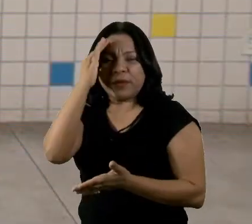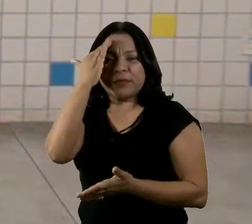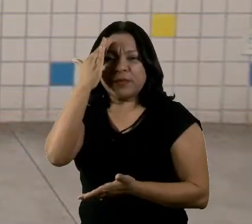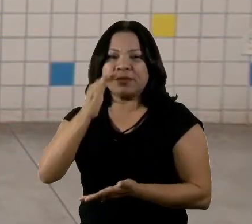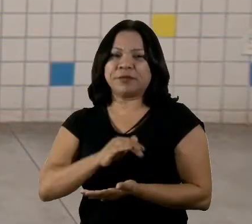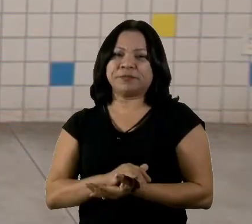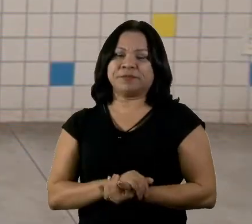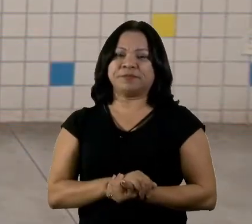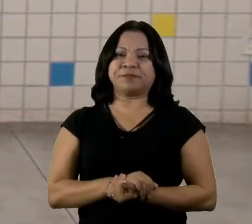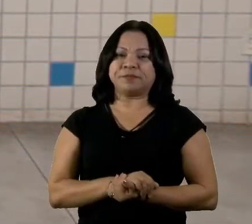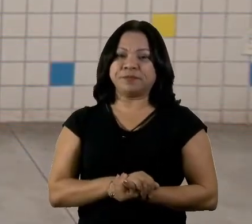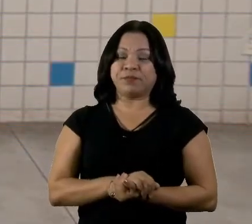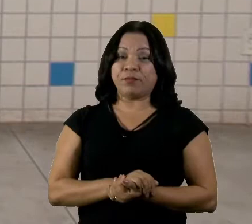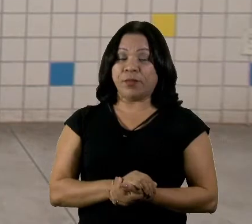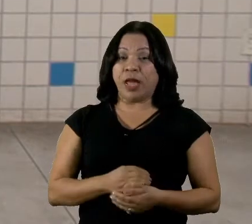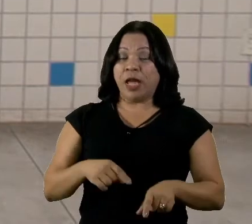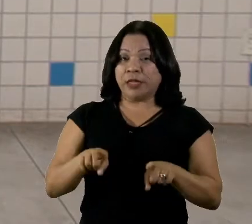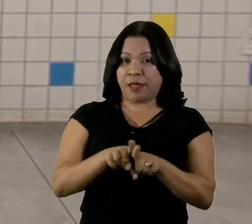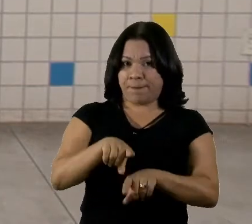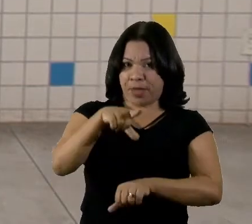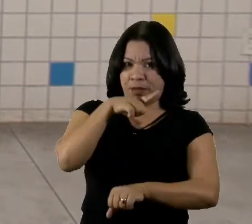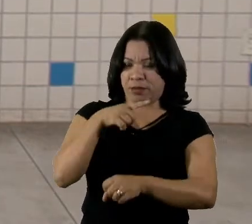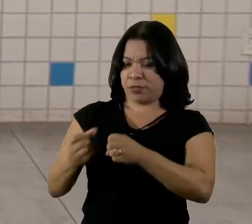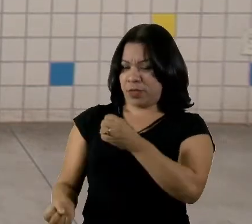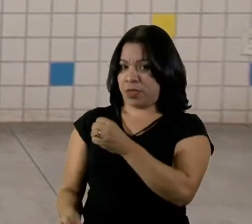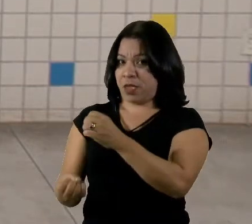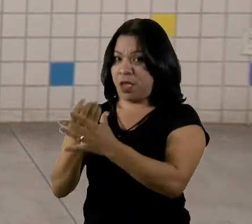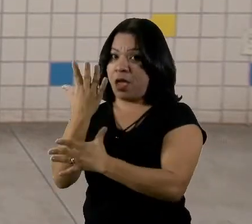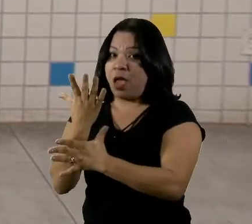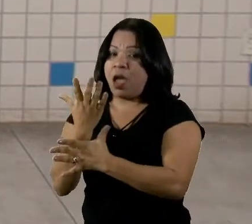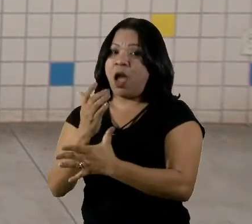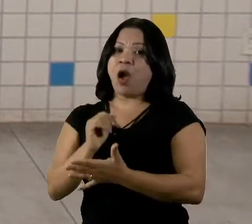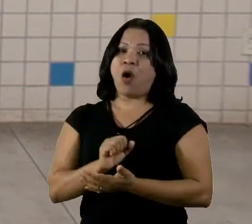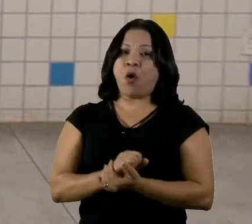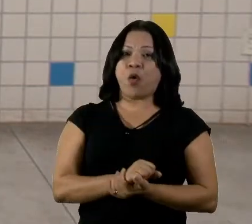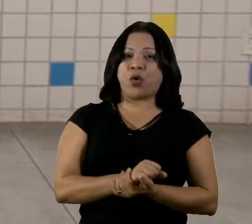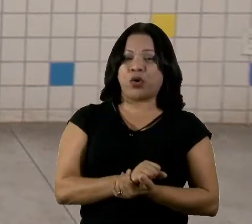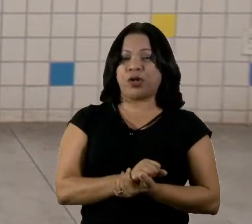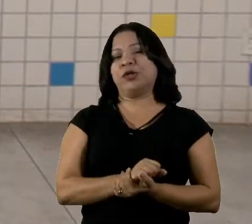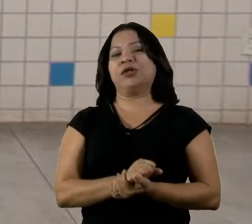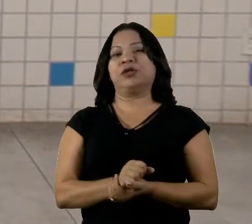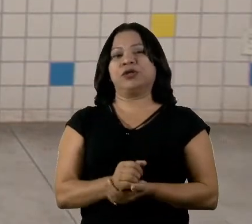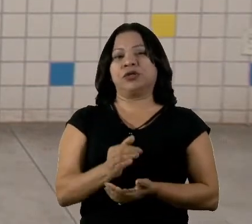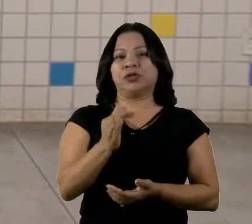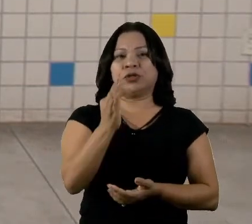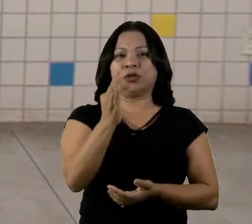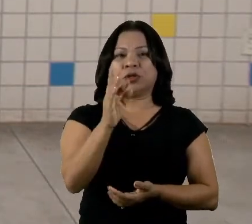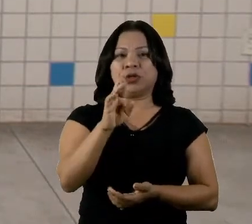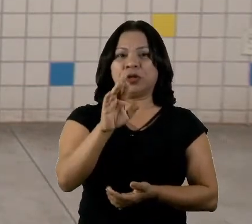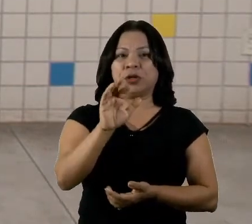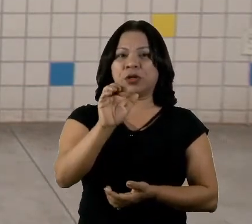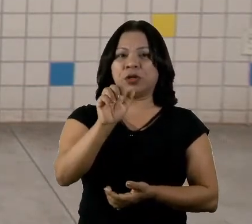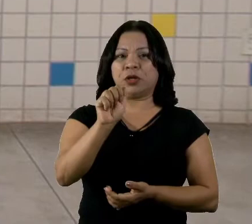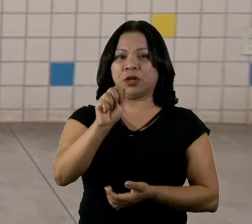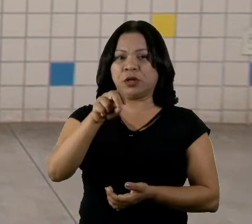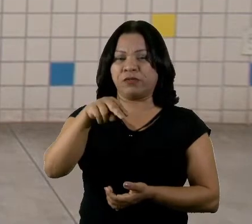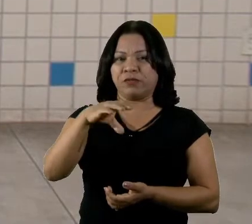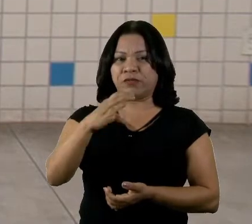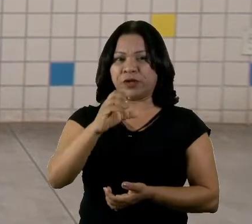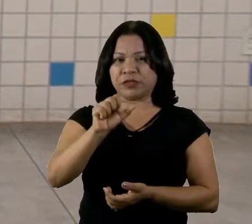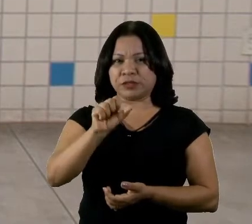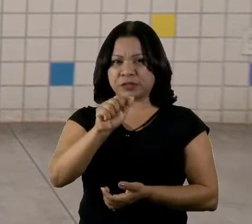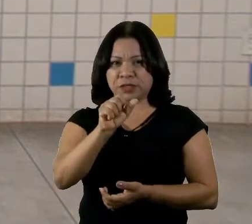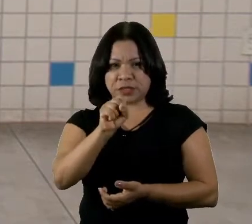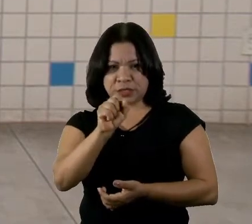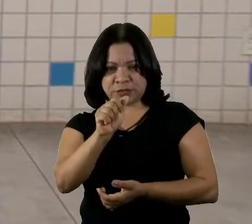Ela tem a origem francesa do charger, quer dizer carga. Essa carga